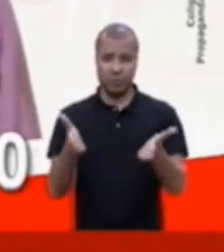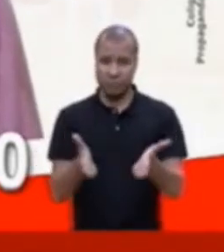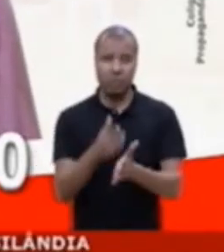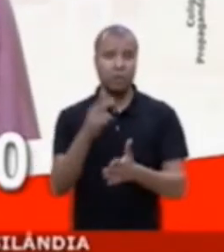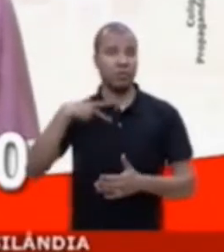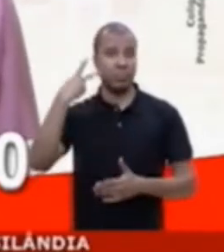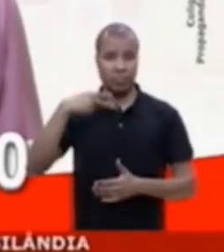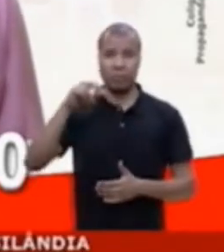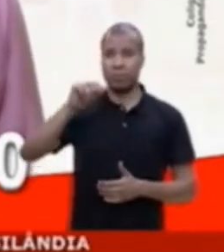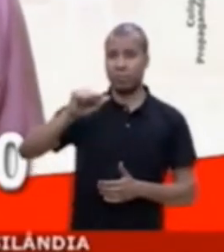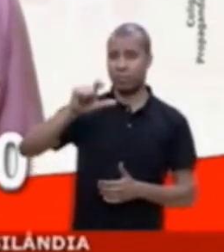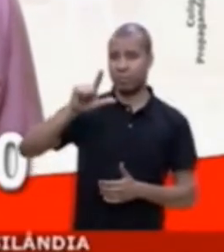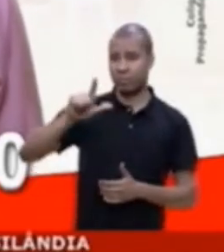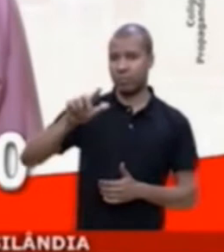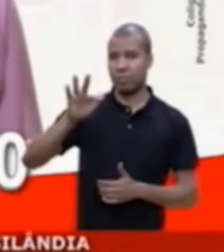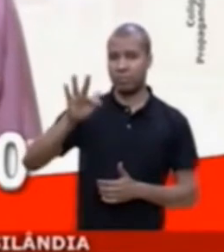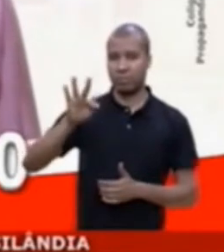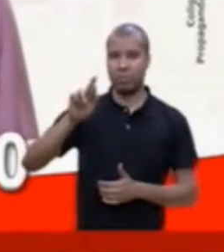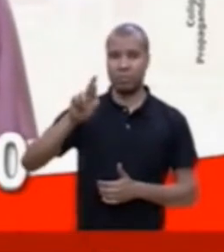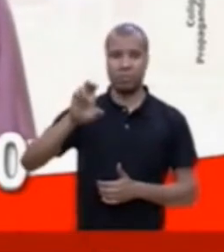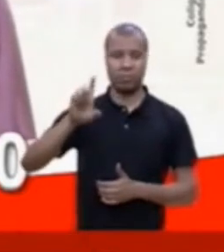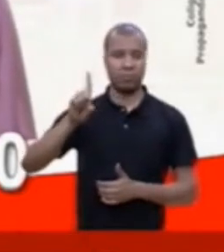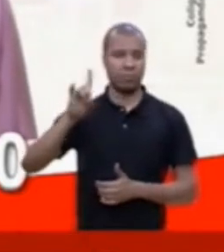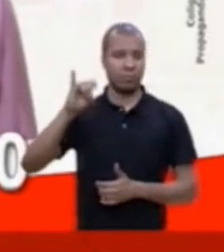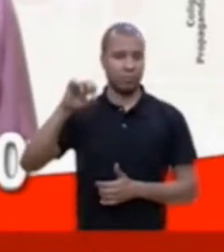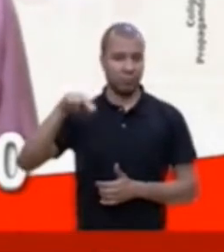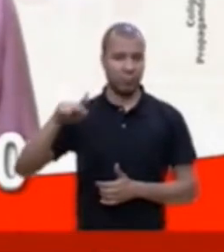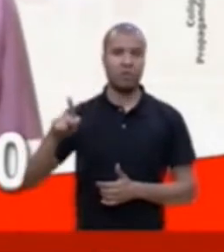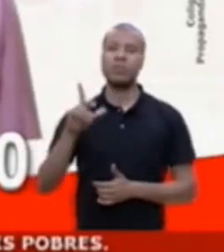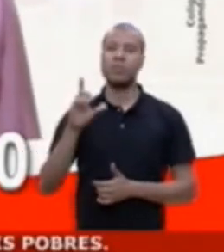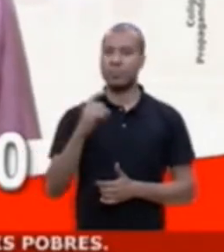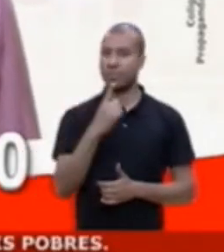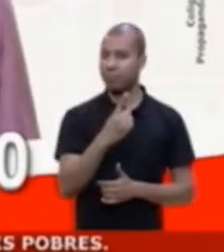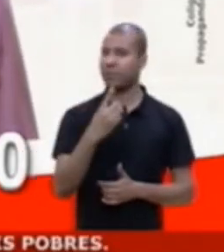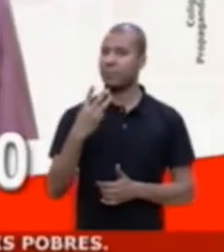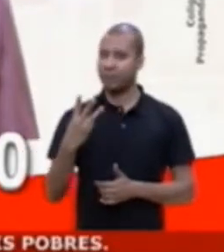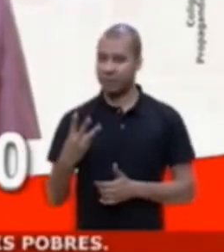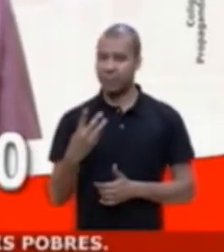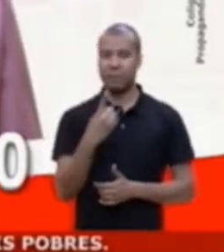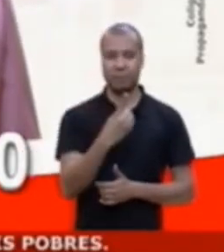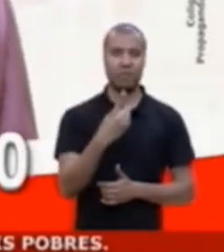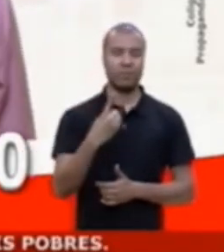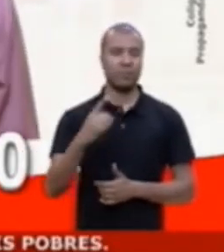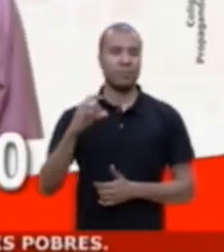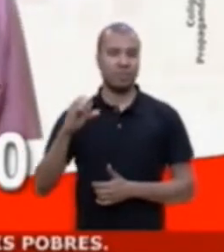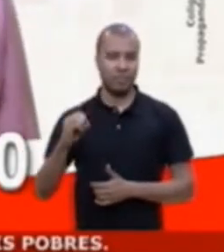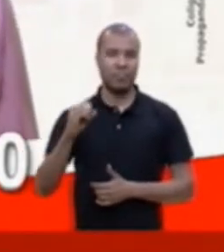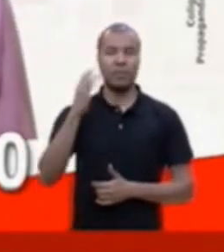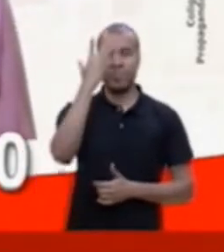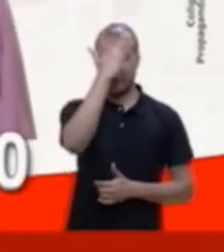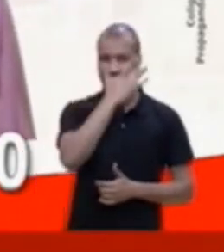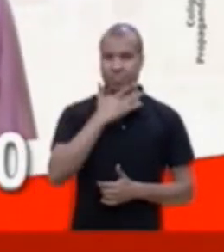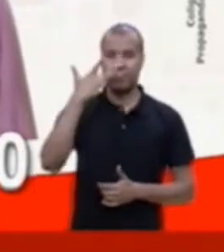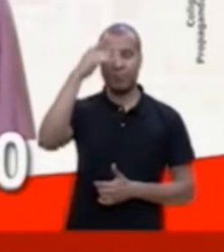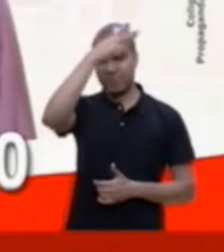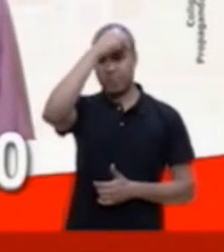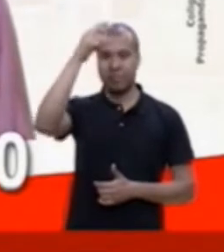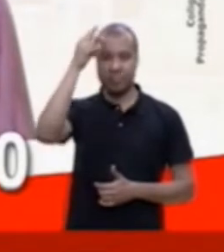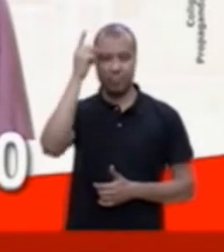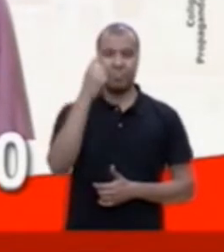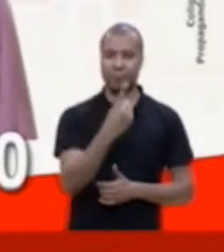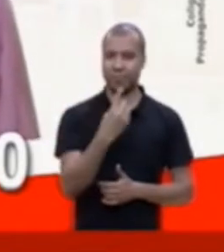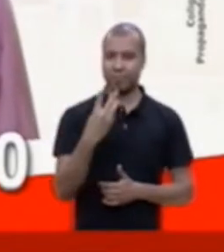foi entregue. O de Parelheiros e da Brasilândia estão avançados. É o PT trabalhando para os mais pobres. Vote